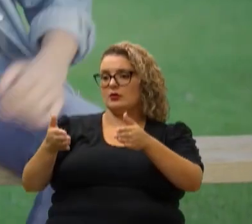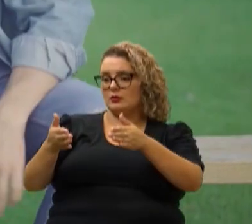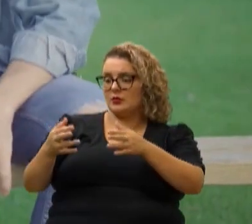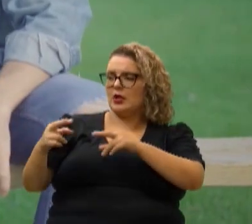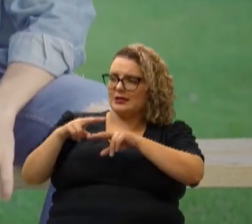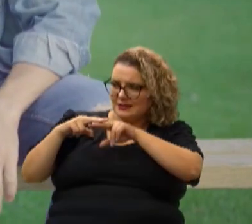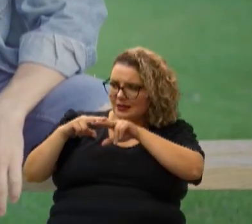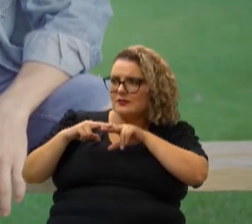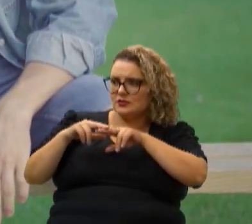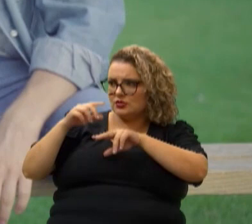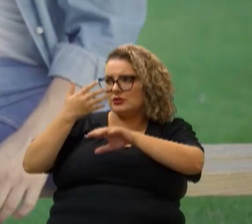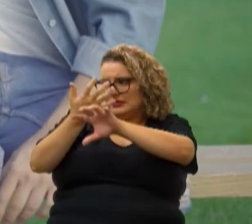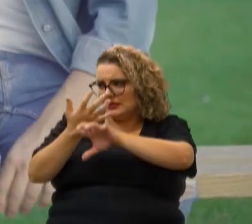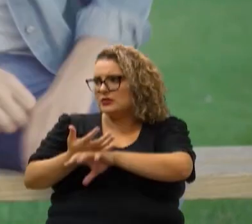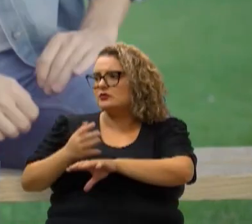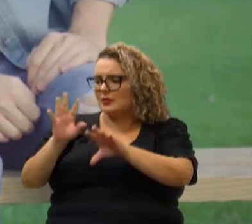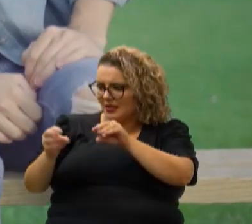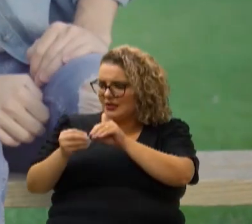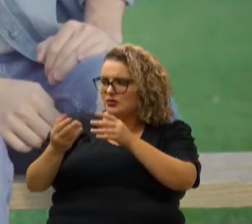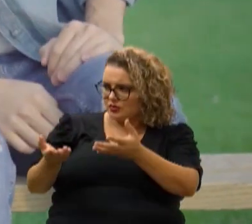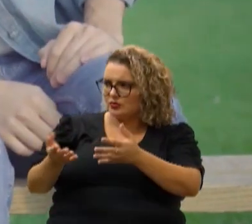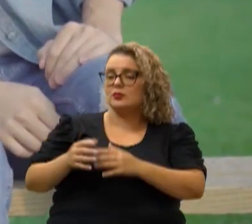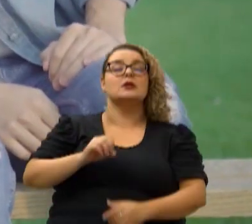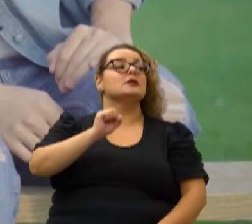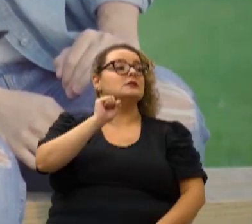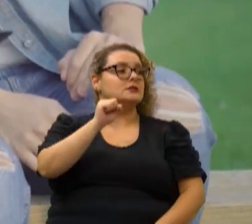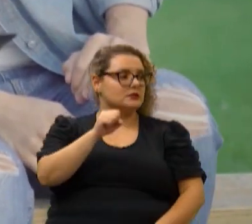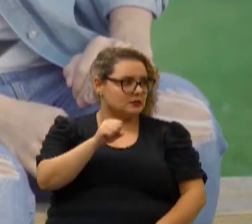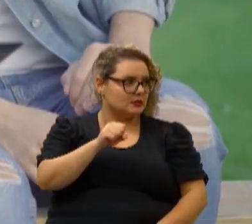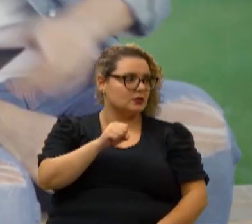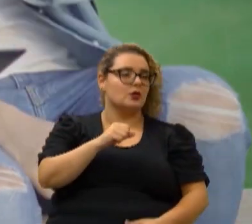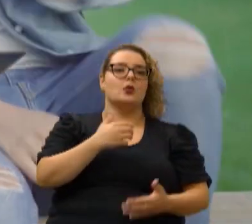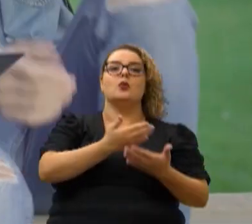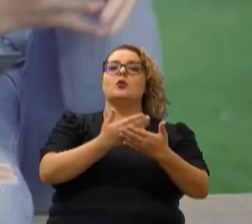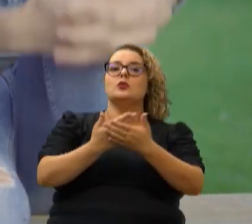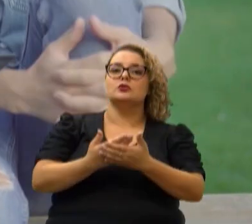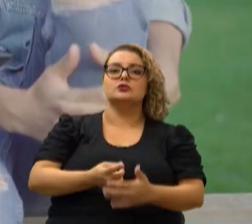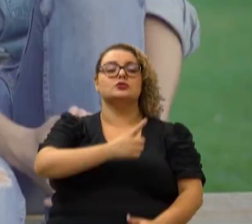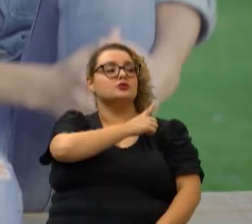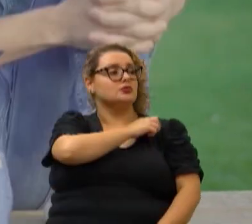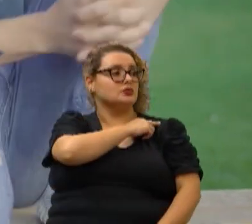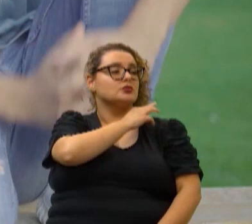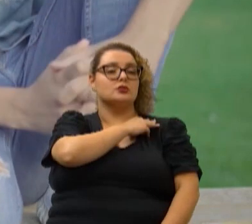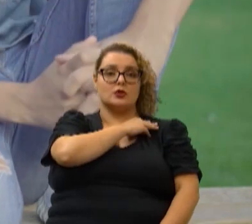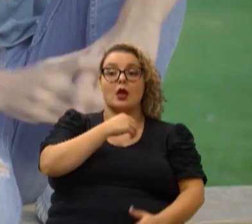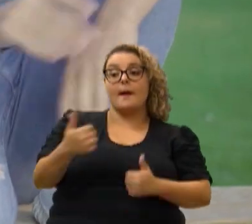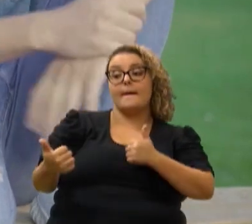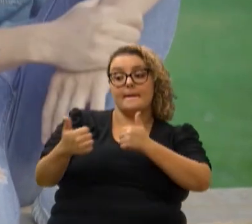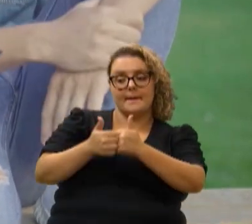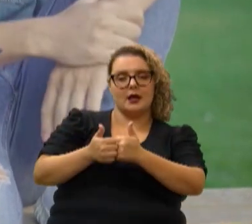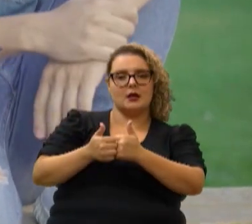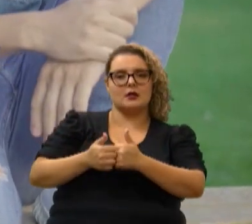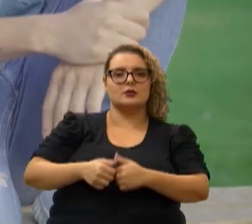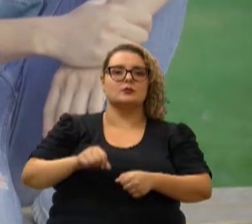as revisões assim das matérias, resumos. Exato. O estudante de ensino médio e aquele que está